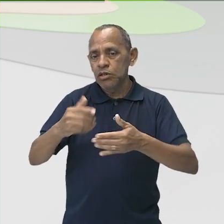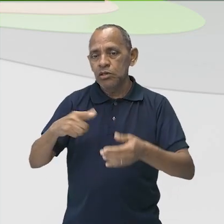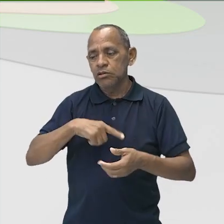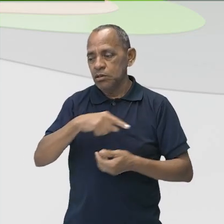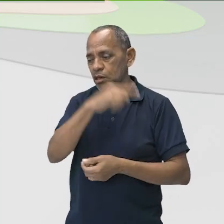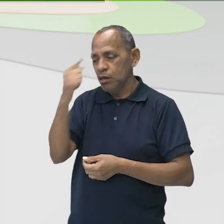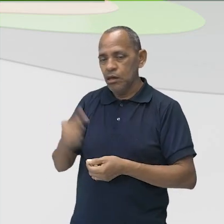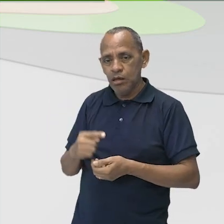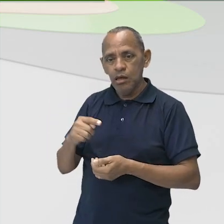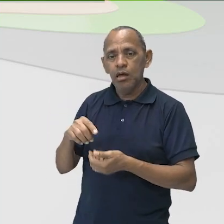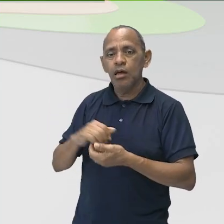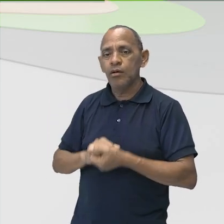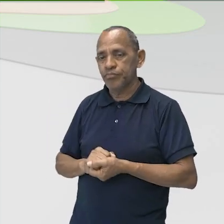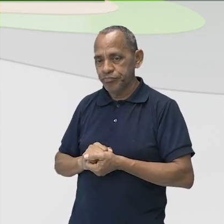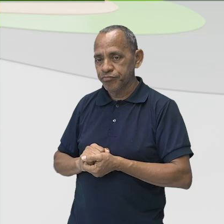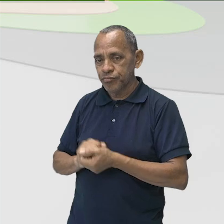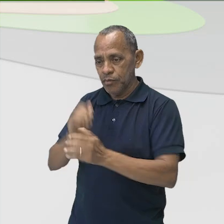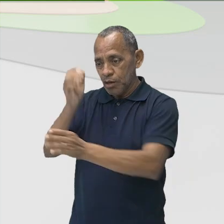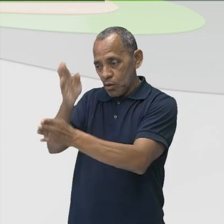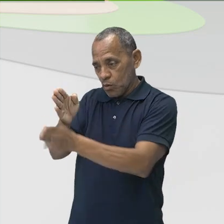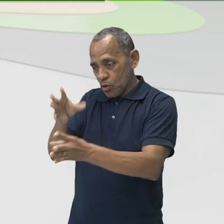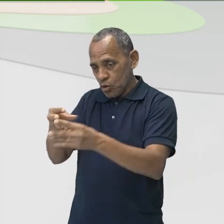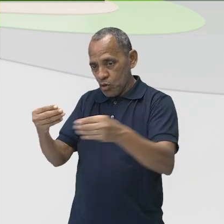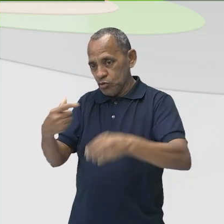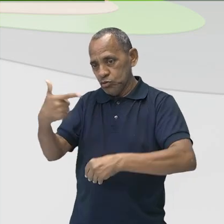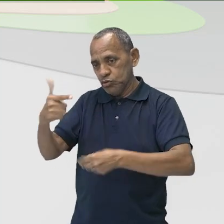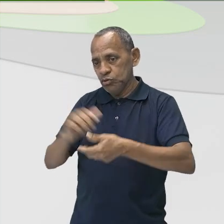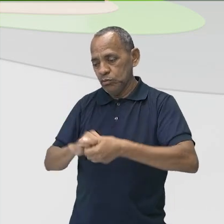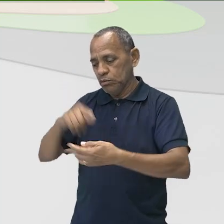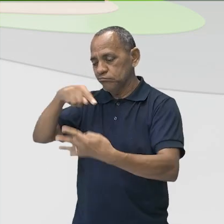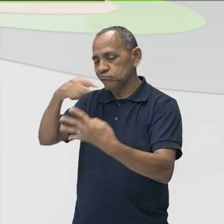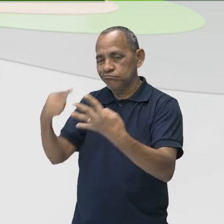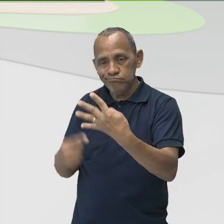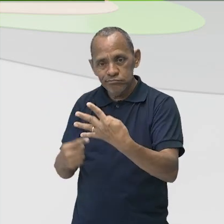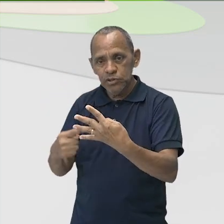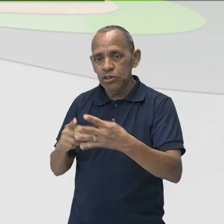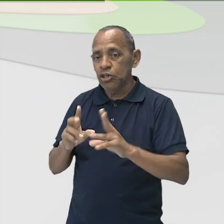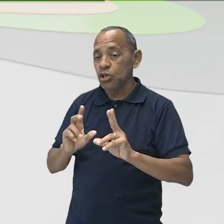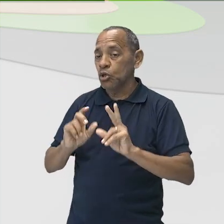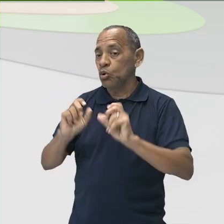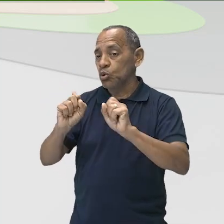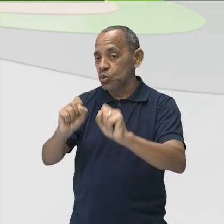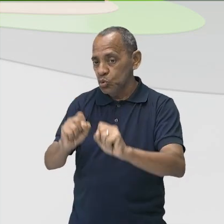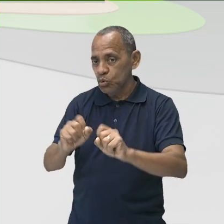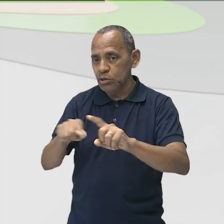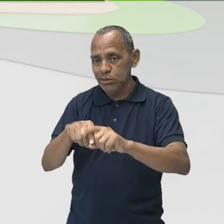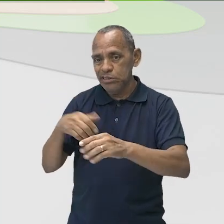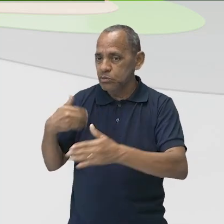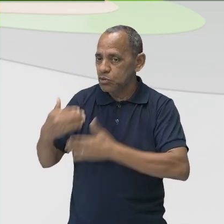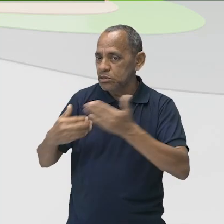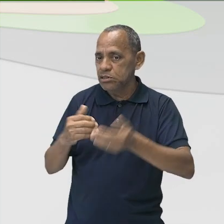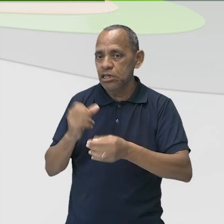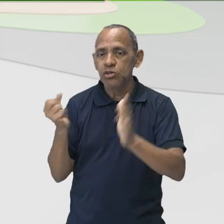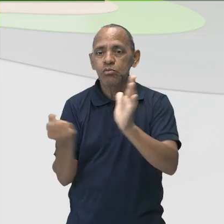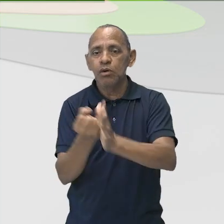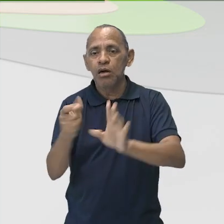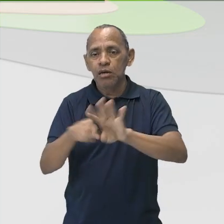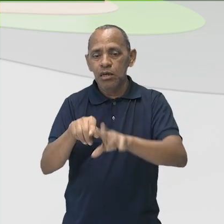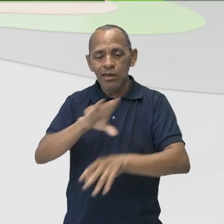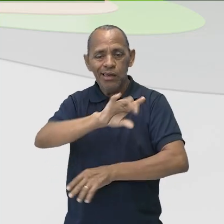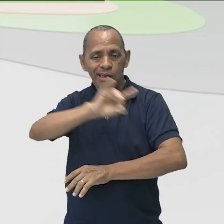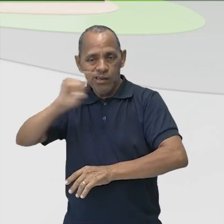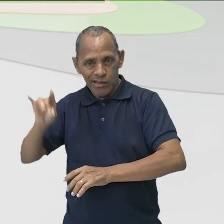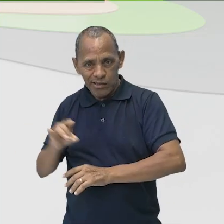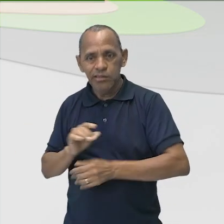2, prófase 2, metáfase 2, anáfase 2 e telófase 2. Então, marcando quais são os eventos que marcam cada uma